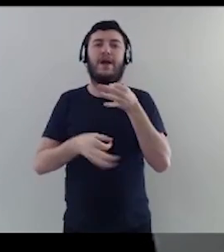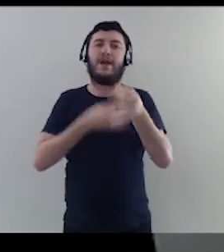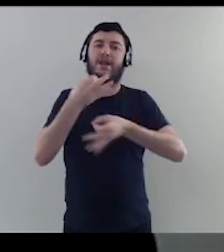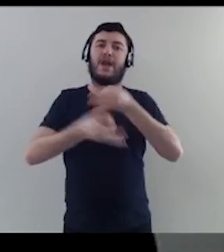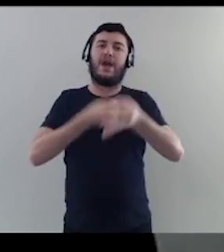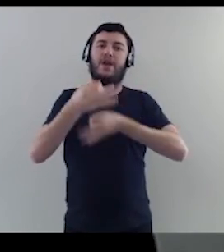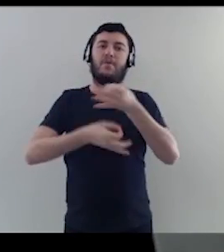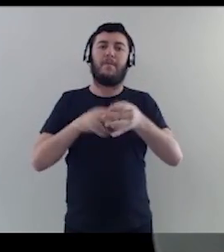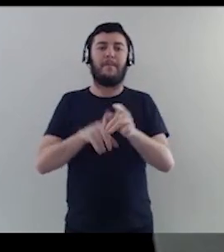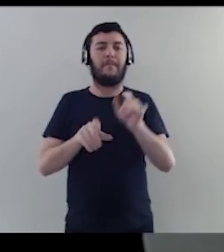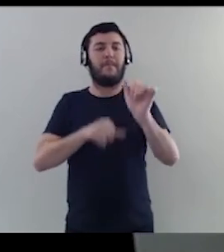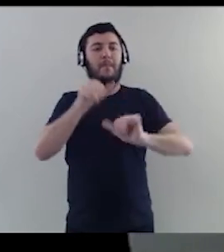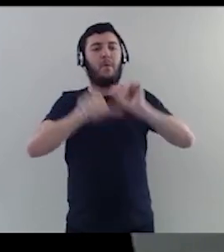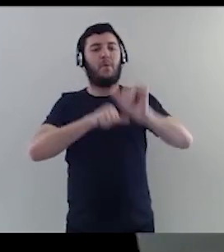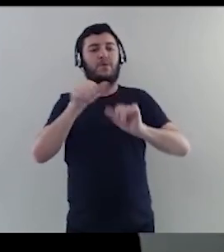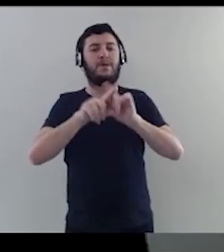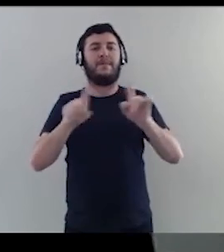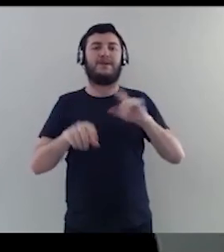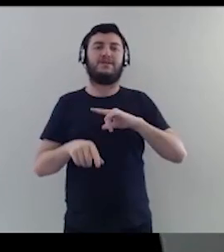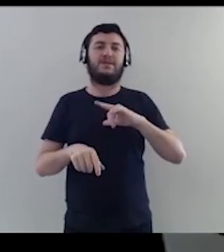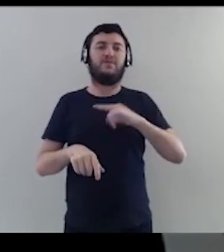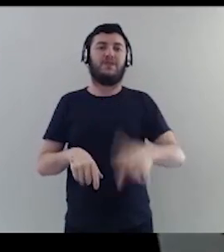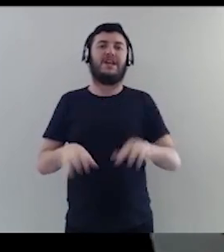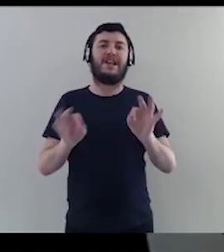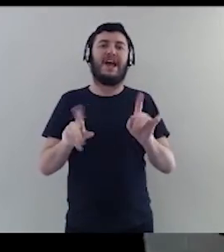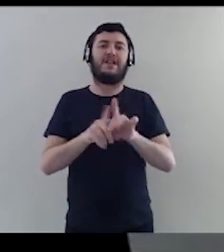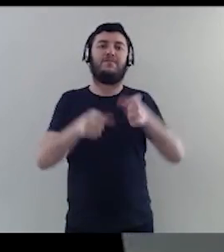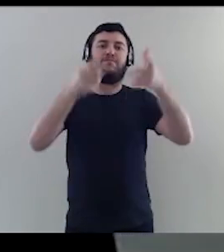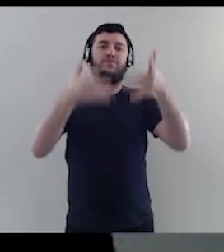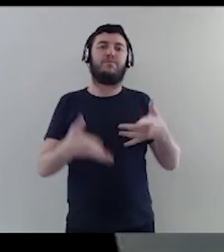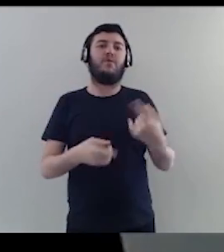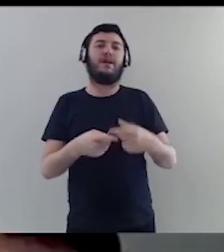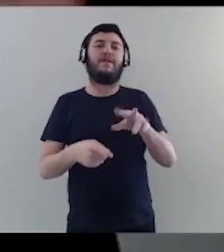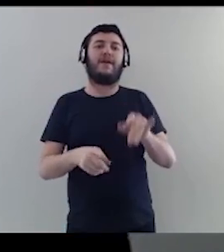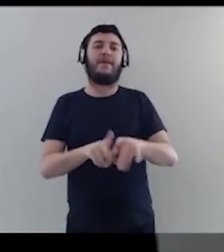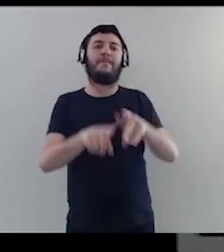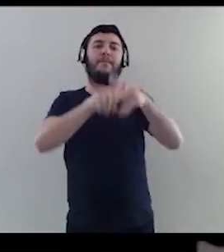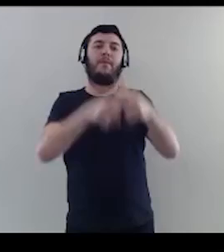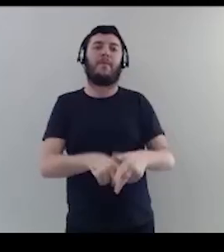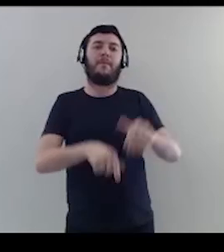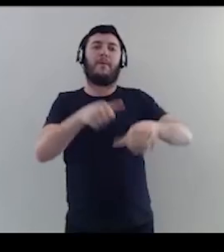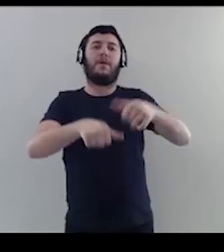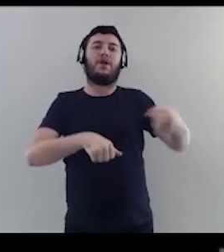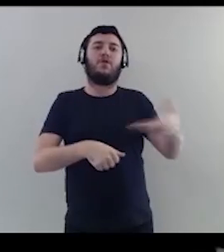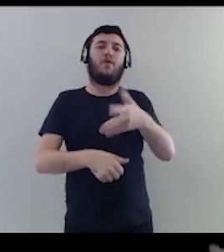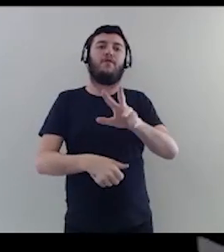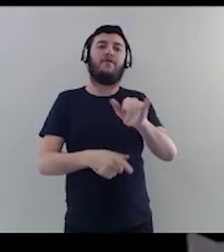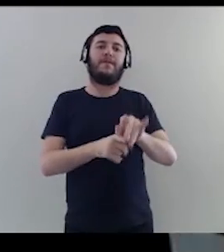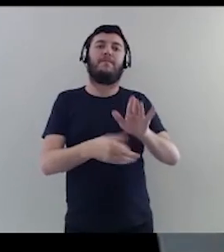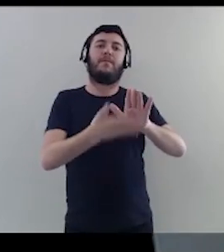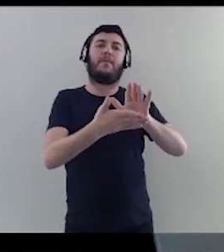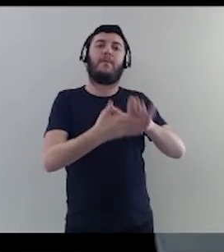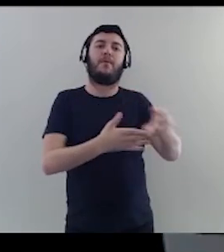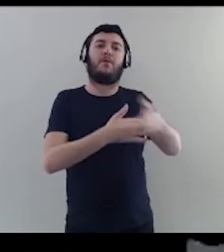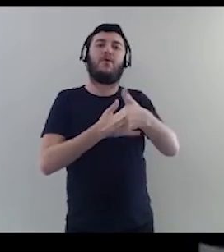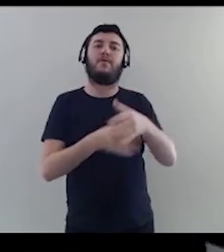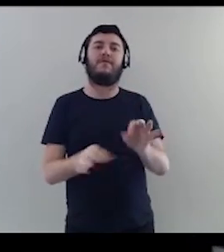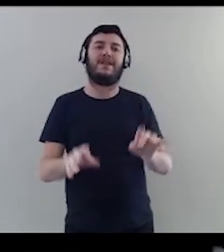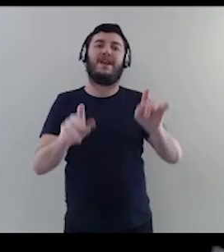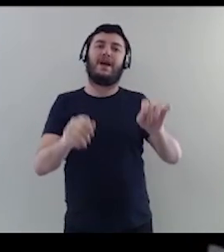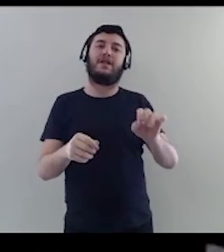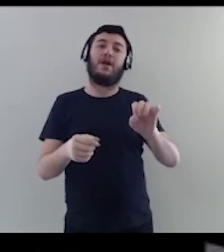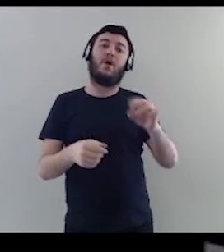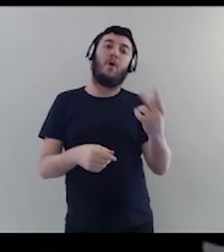mudança, ou sem a justificar, remetendo motivo para uma fórmula jurídica opaca, ou então para